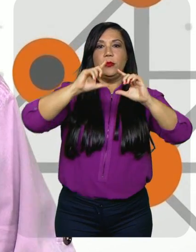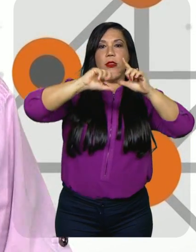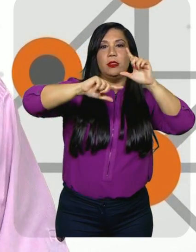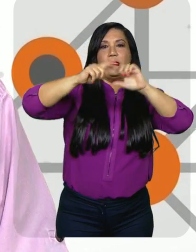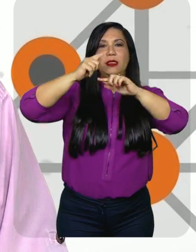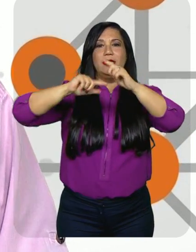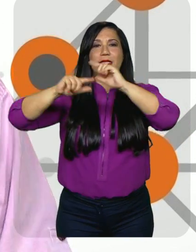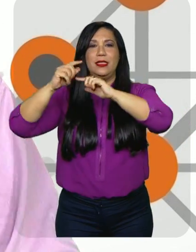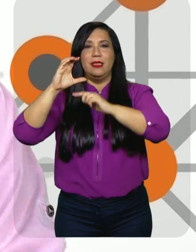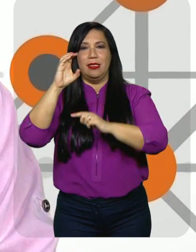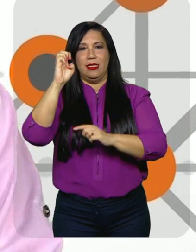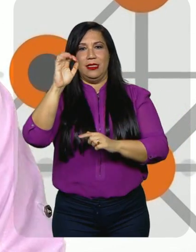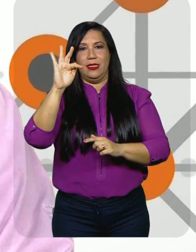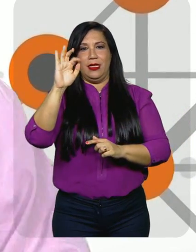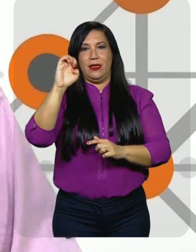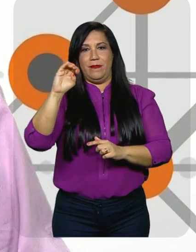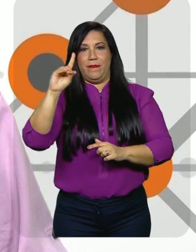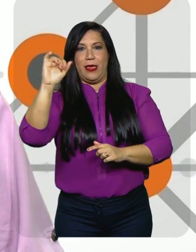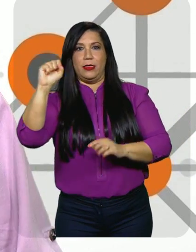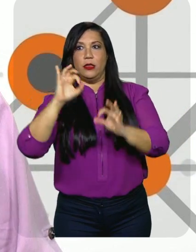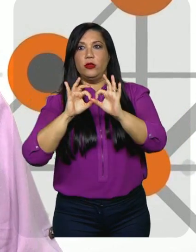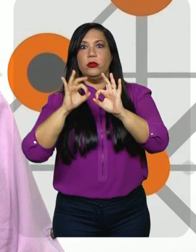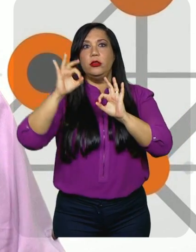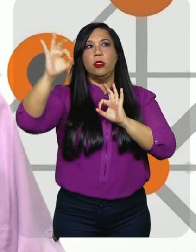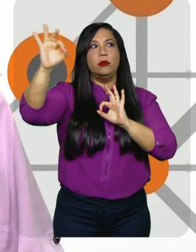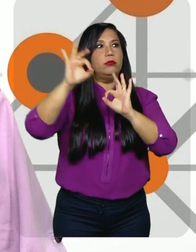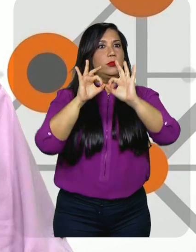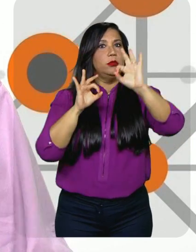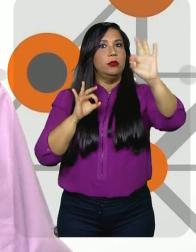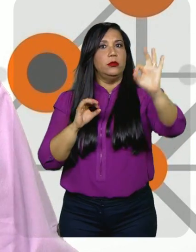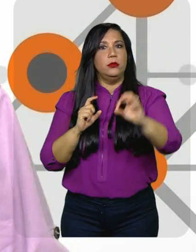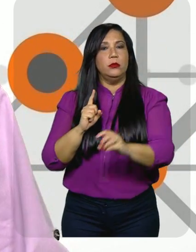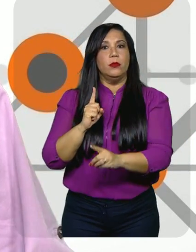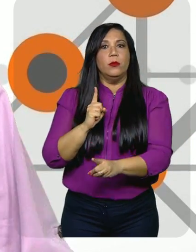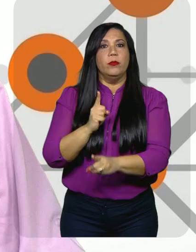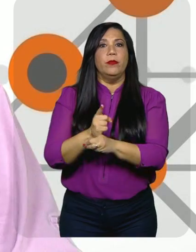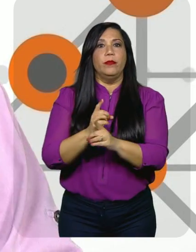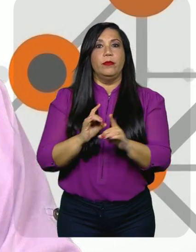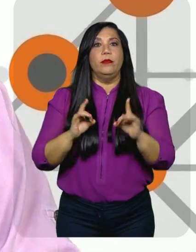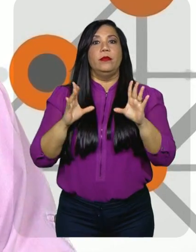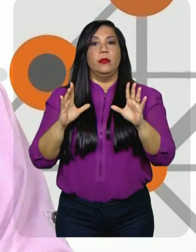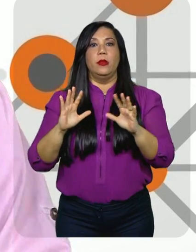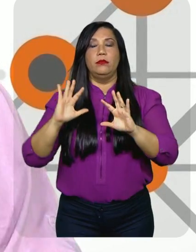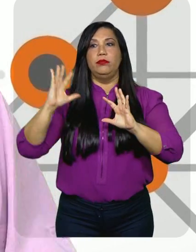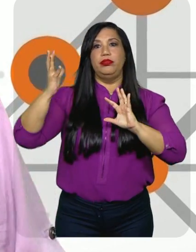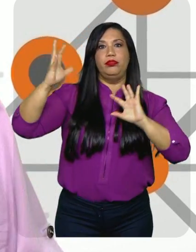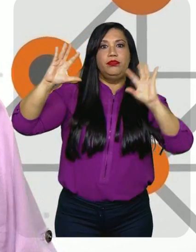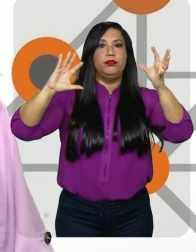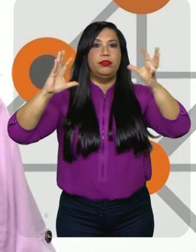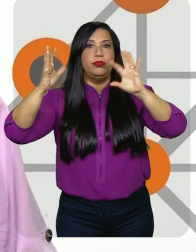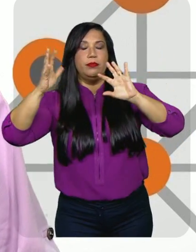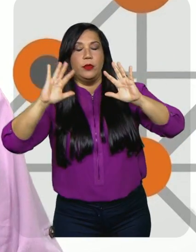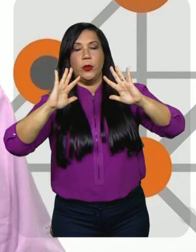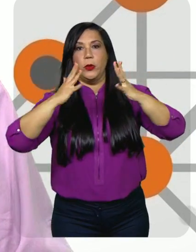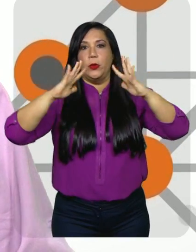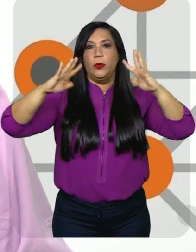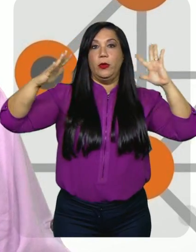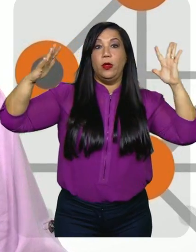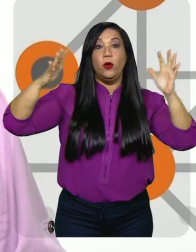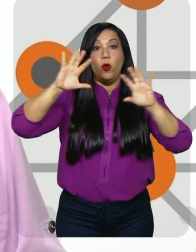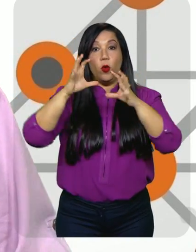chamadas cefeidas, cujas distâncias podem ser determinadas graças à variação periódica dos seus brilhos,